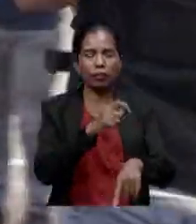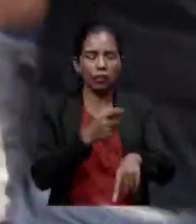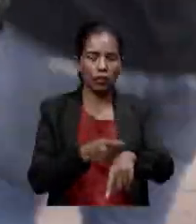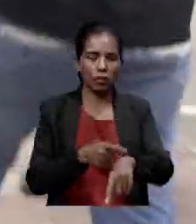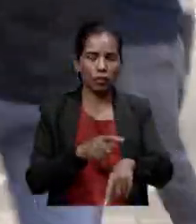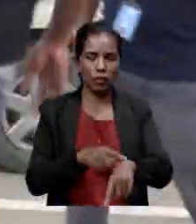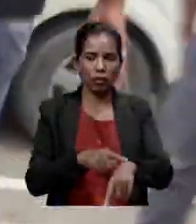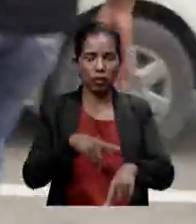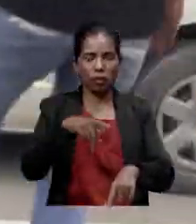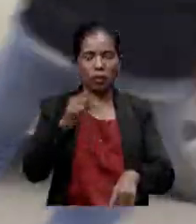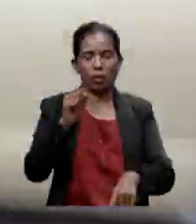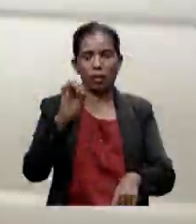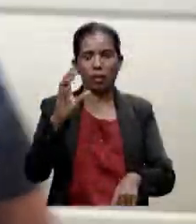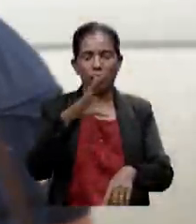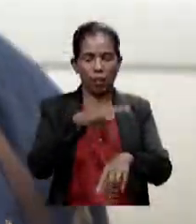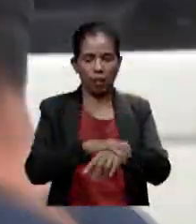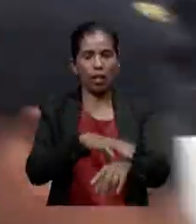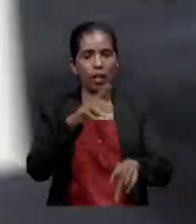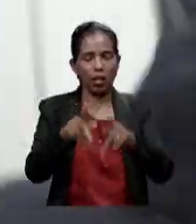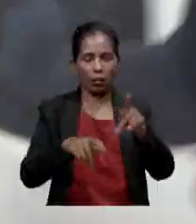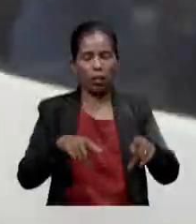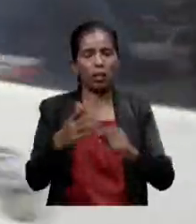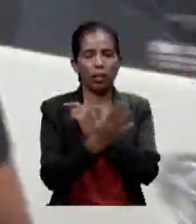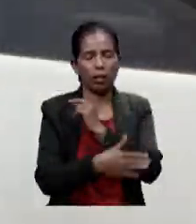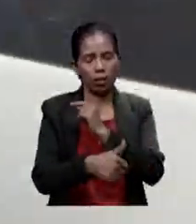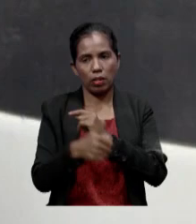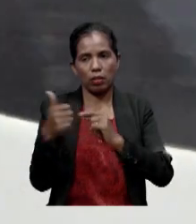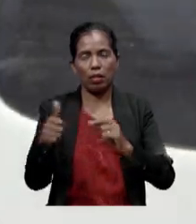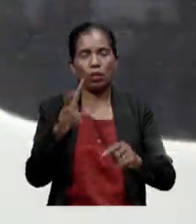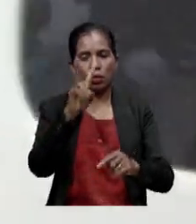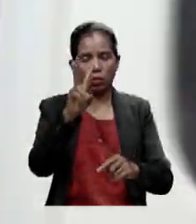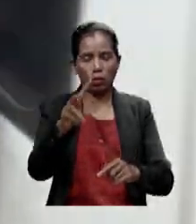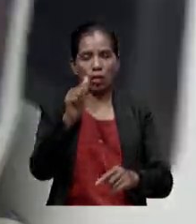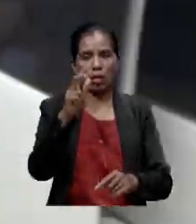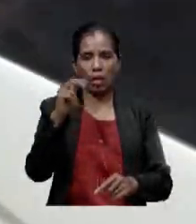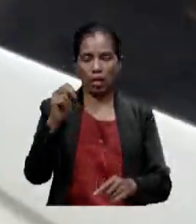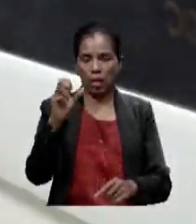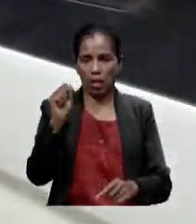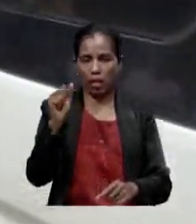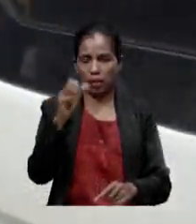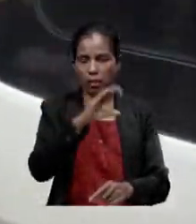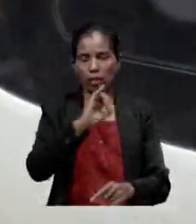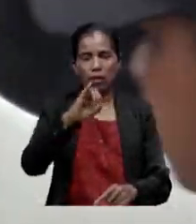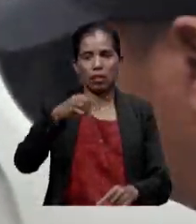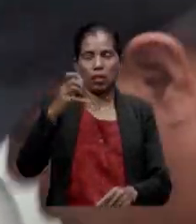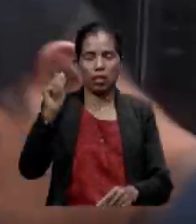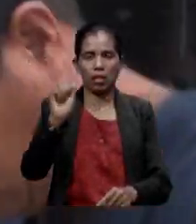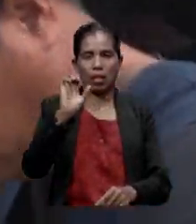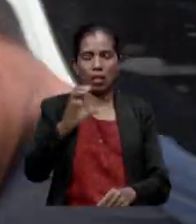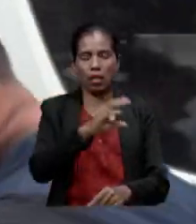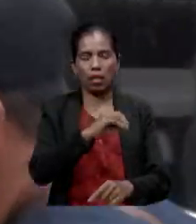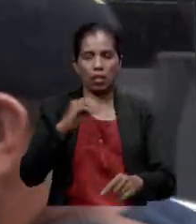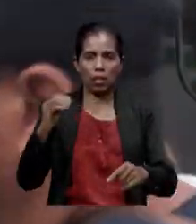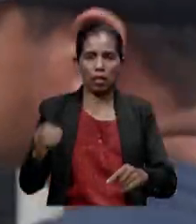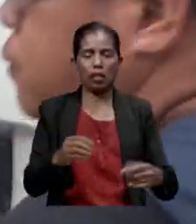miudia, PSIC captura cidadão estrangeiro na rua, o inicial AESC no IZGAE, no dar autor